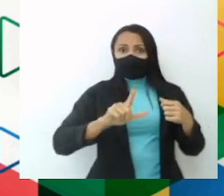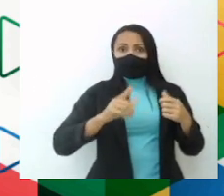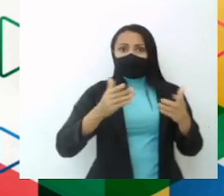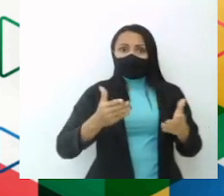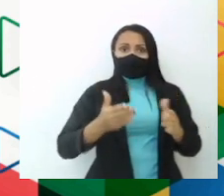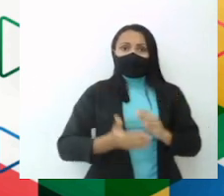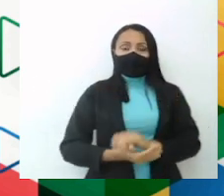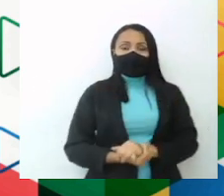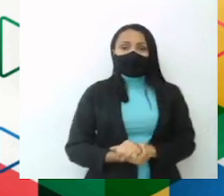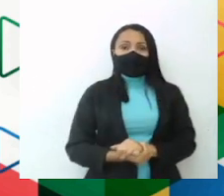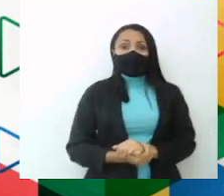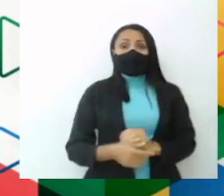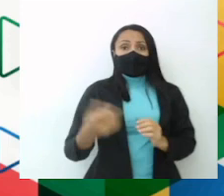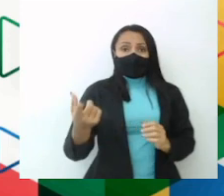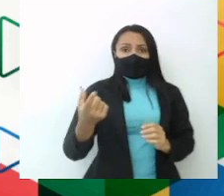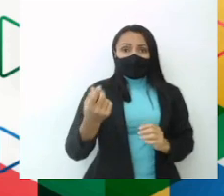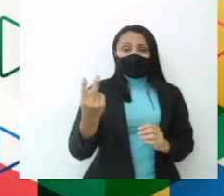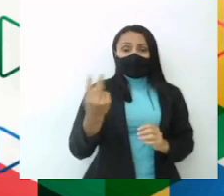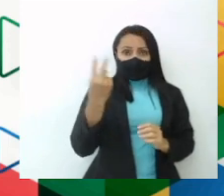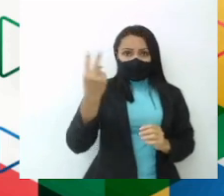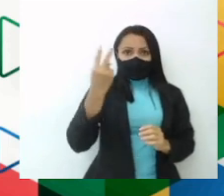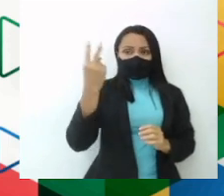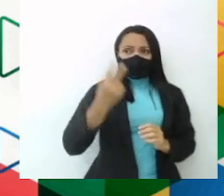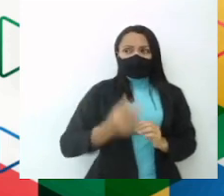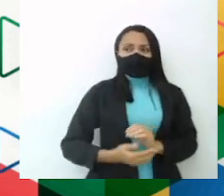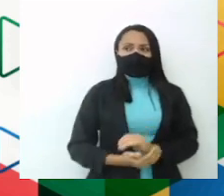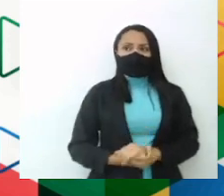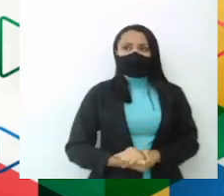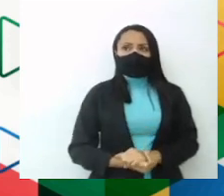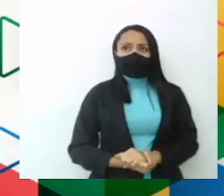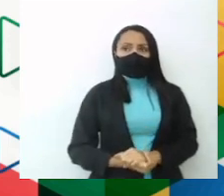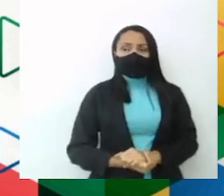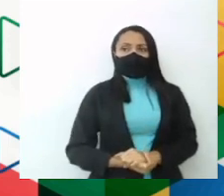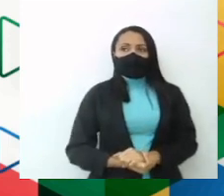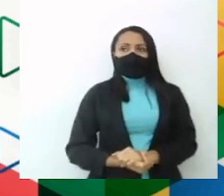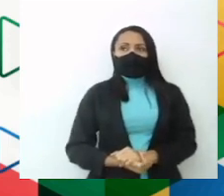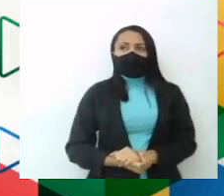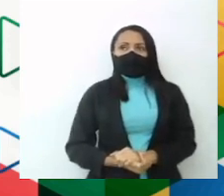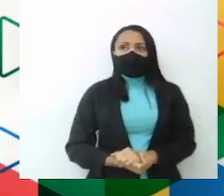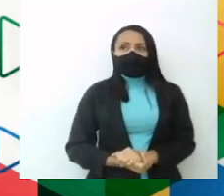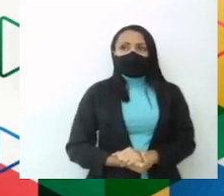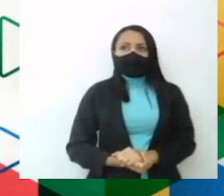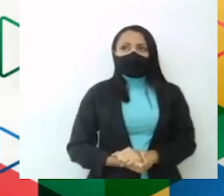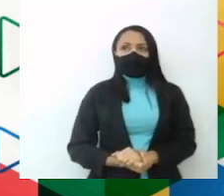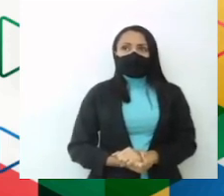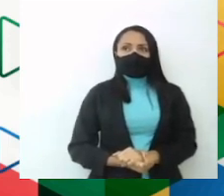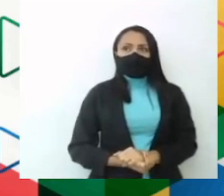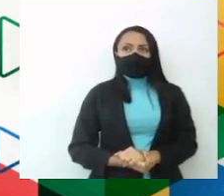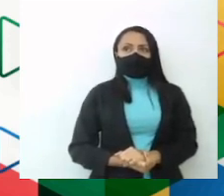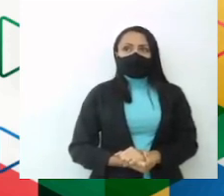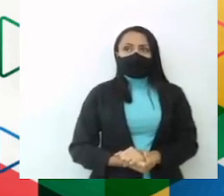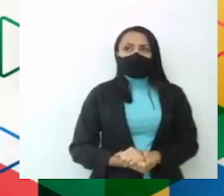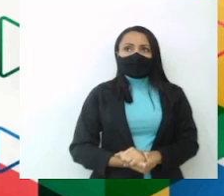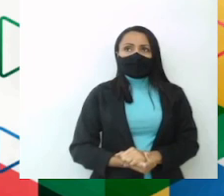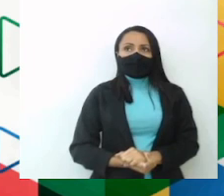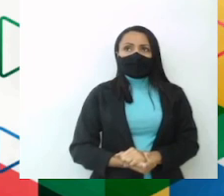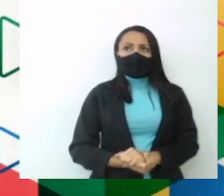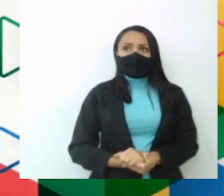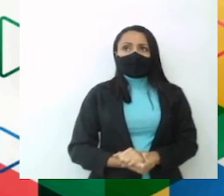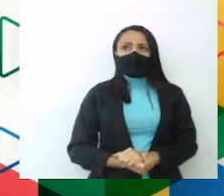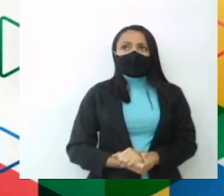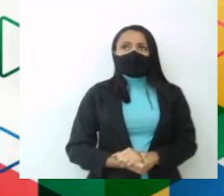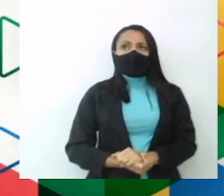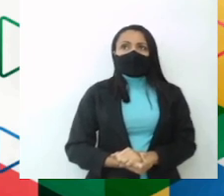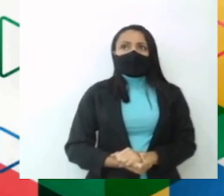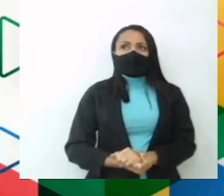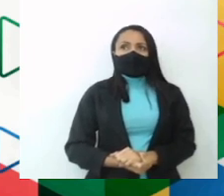e os preços. Então já vou listar aqui, ó, o mililitro, que está em ml, a capacidade está em